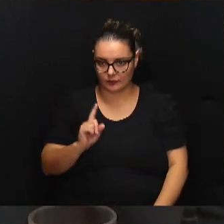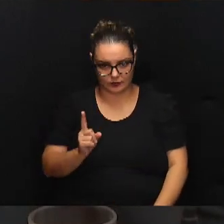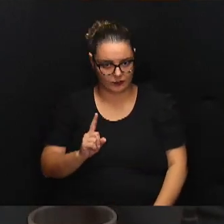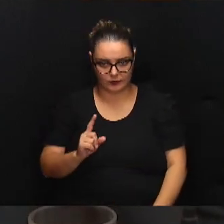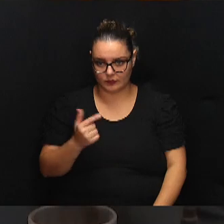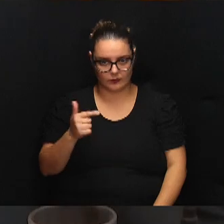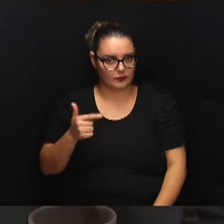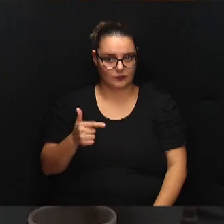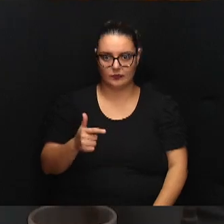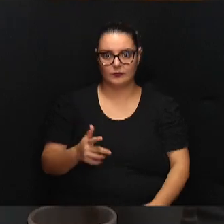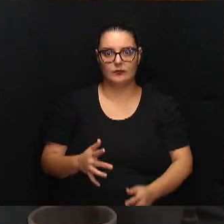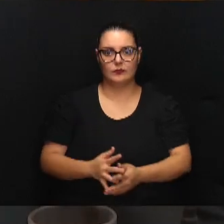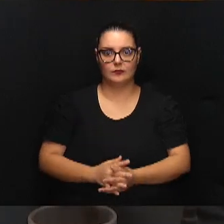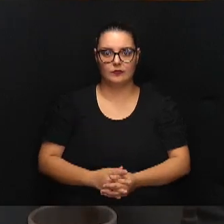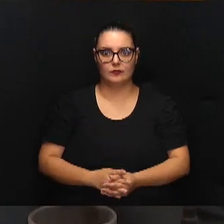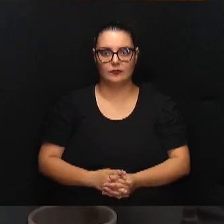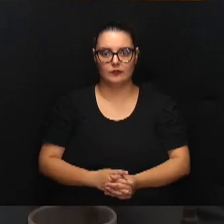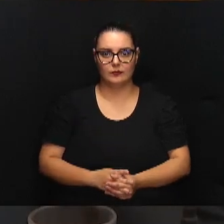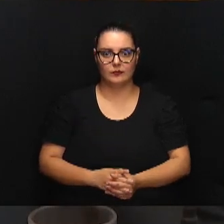não tinha, né?